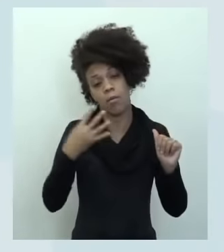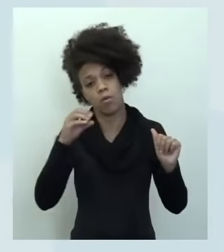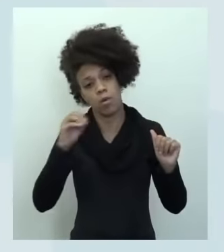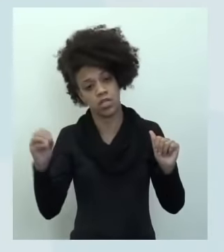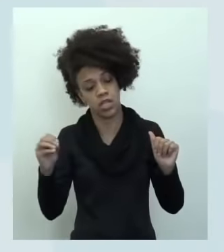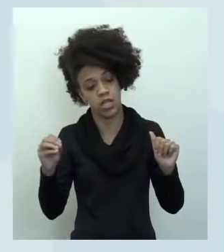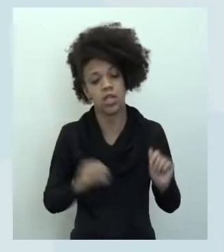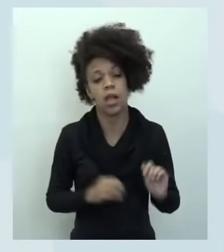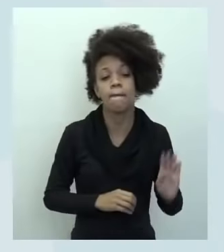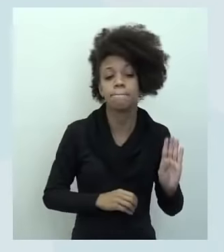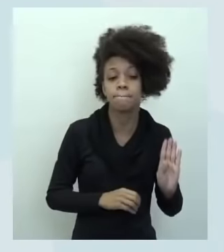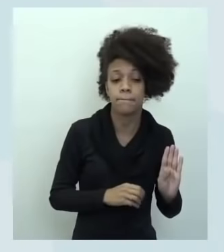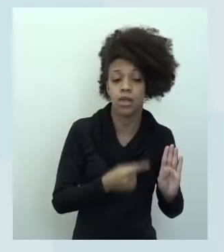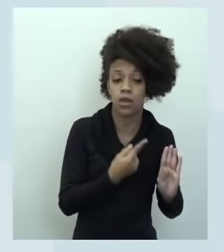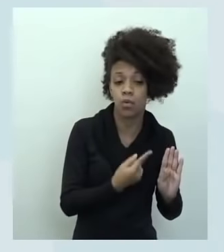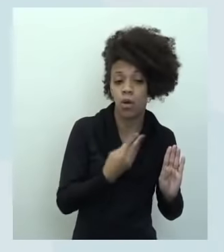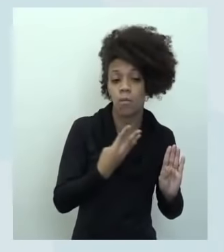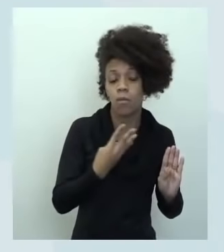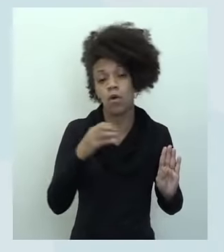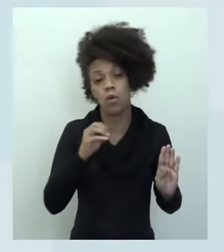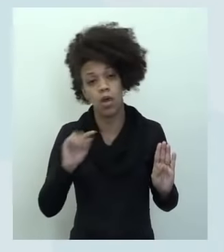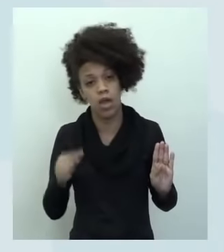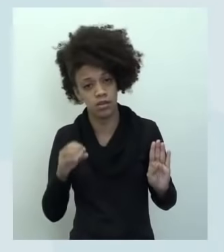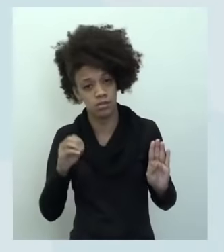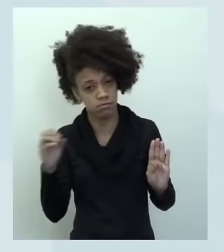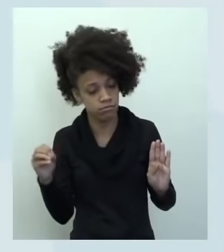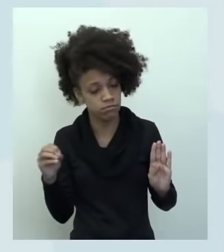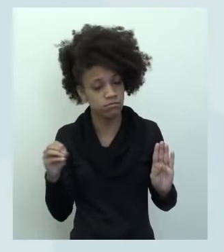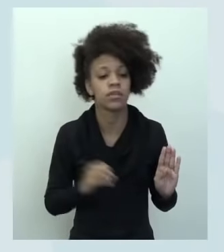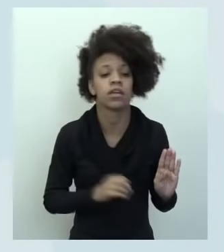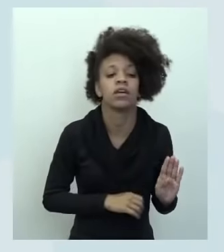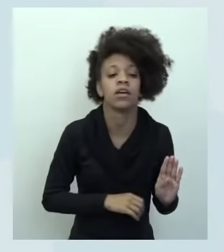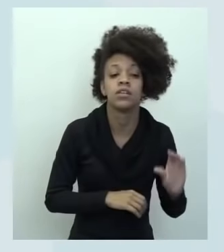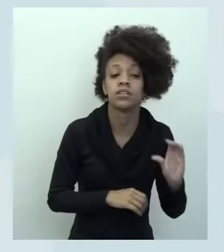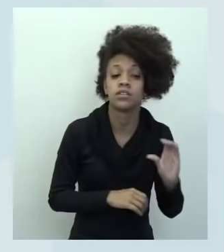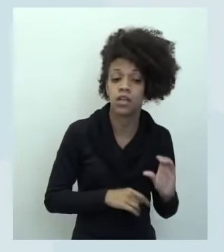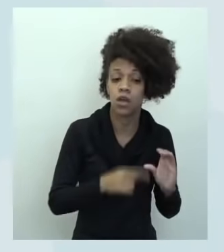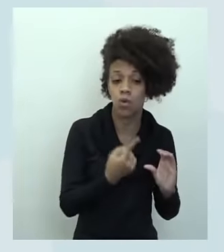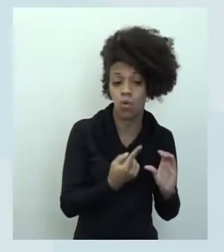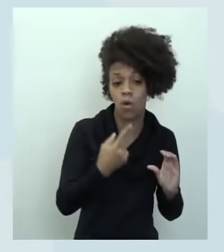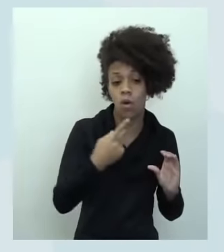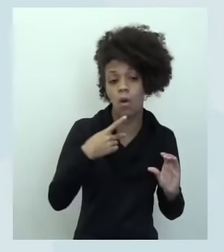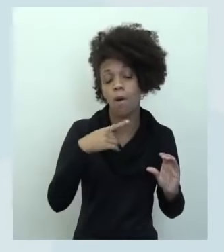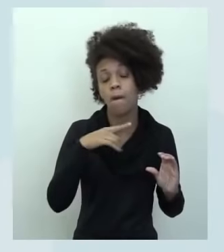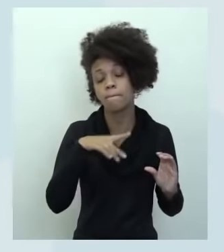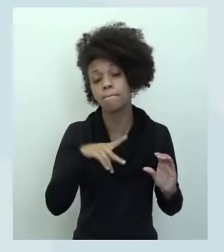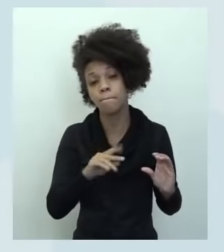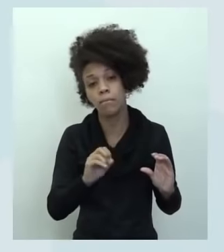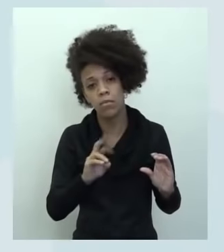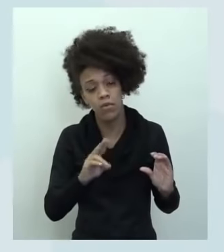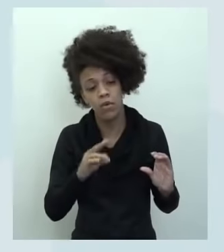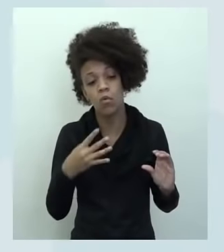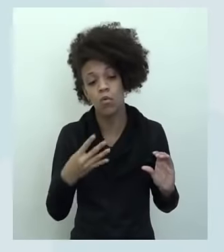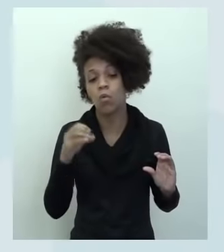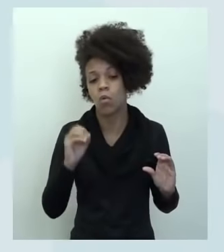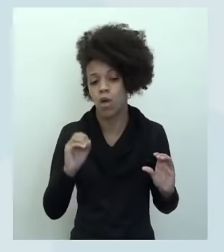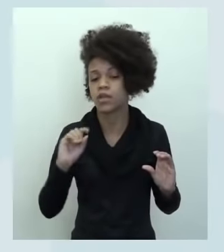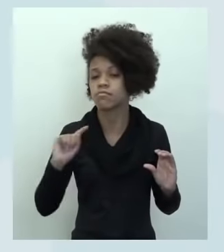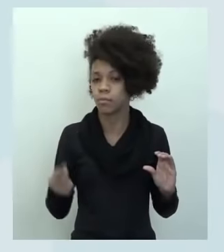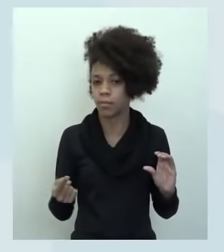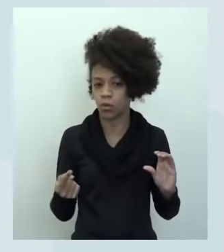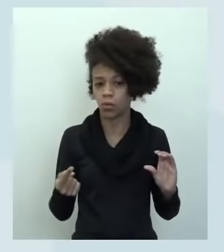400, 1 por 40 milhões. Opção C, 1 por 40